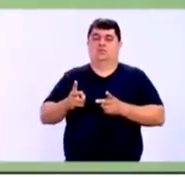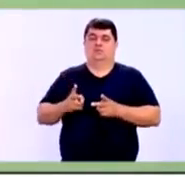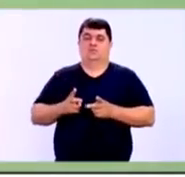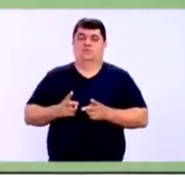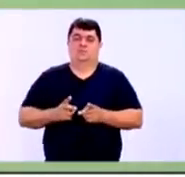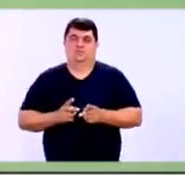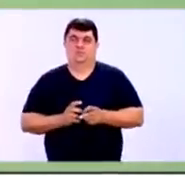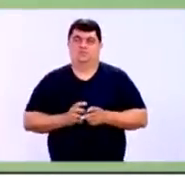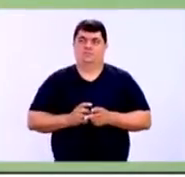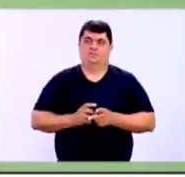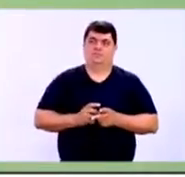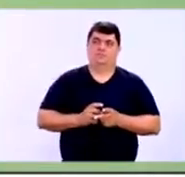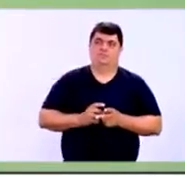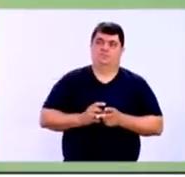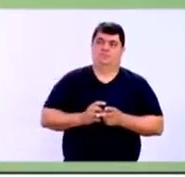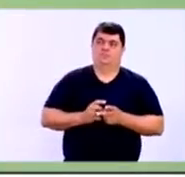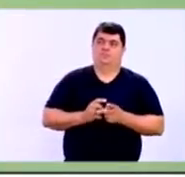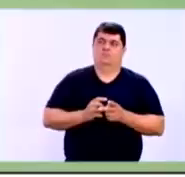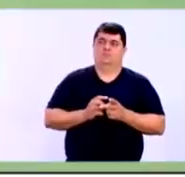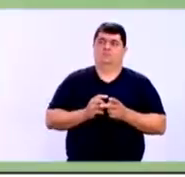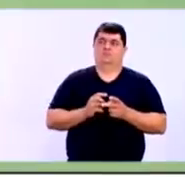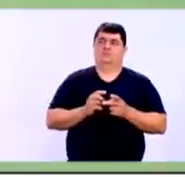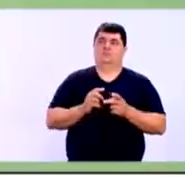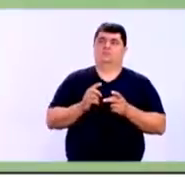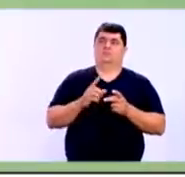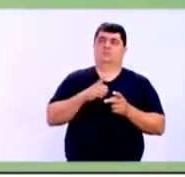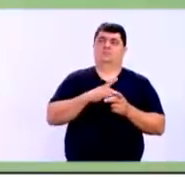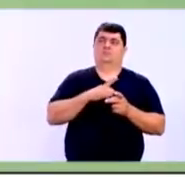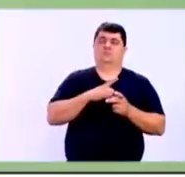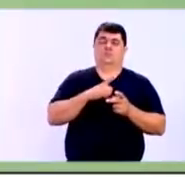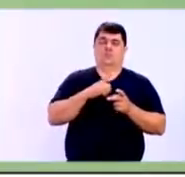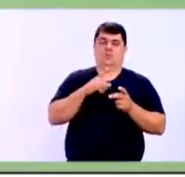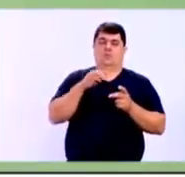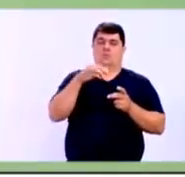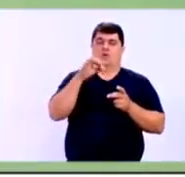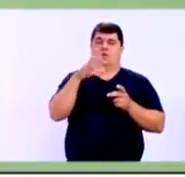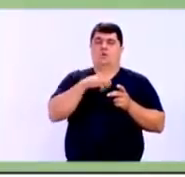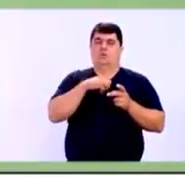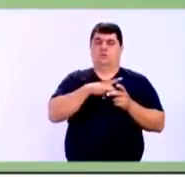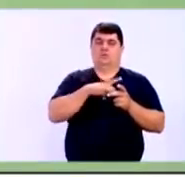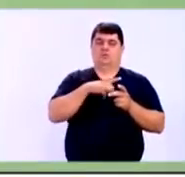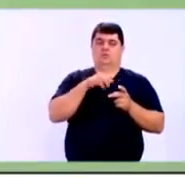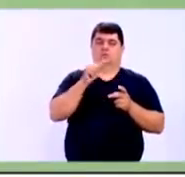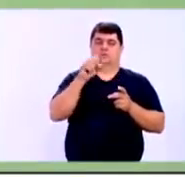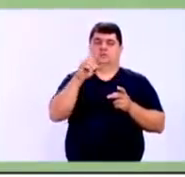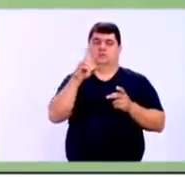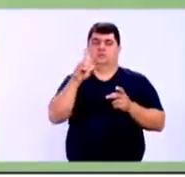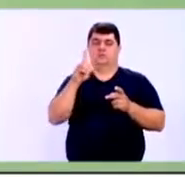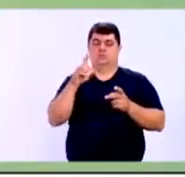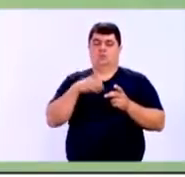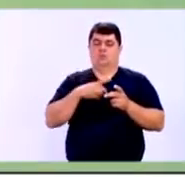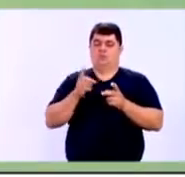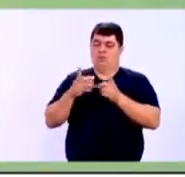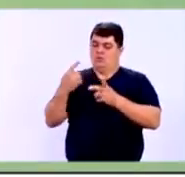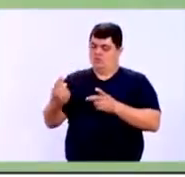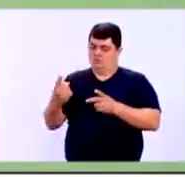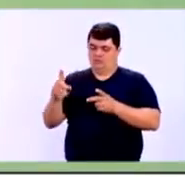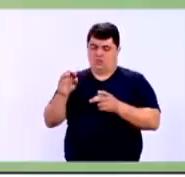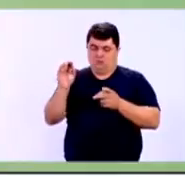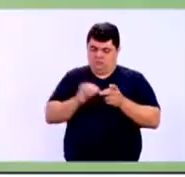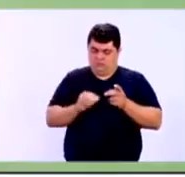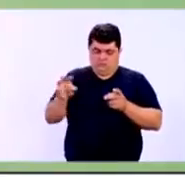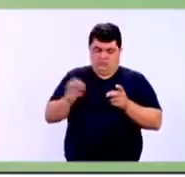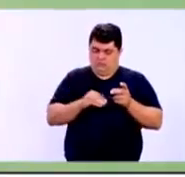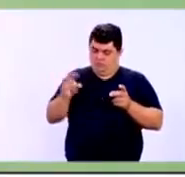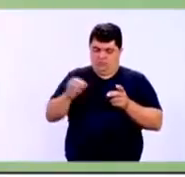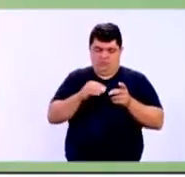contínuo. E a conta de mercadoria tem seu saldo ajustado após cada operação de compra